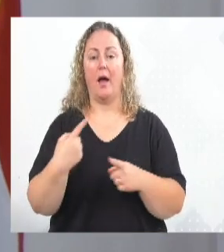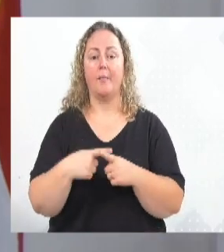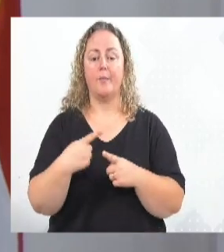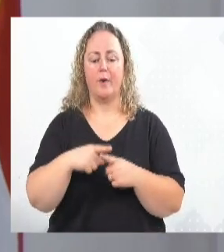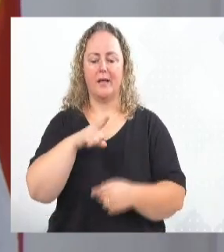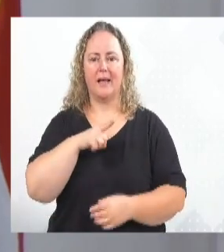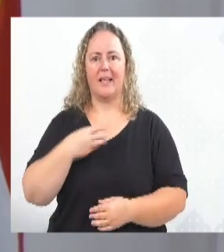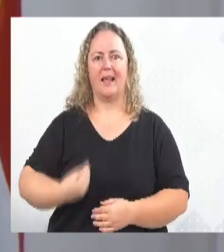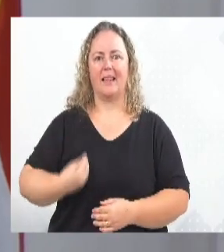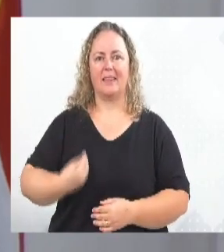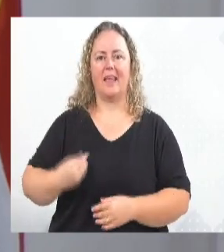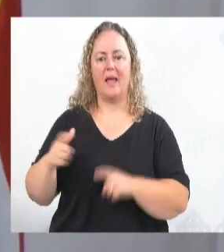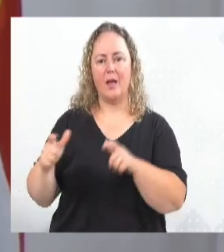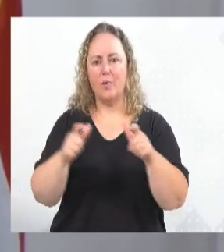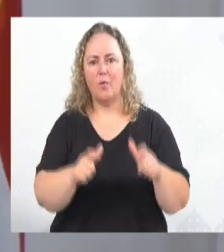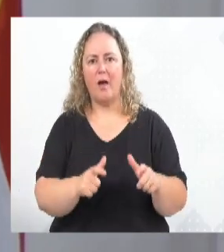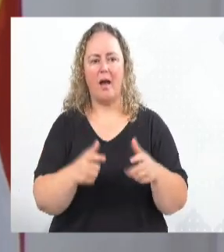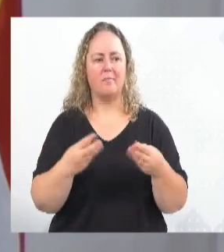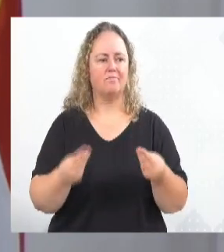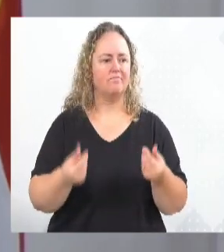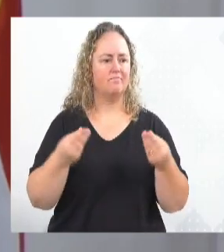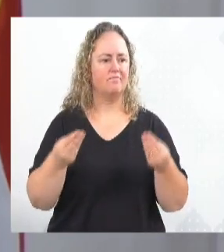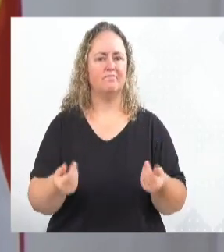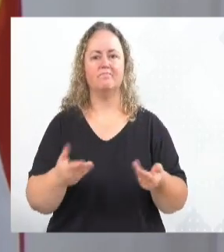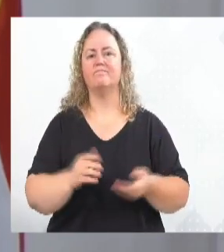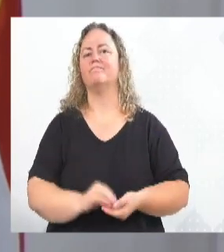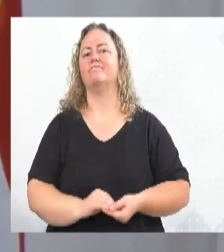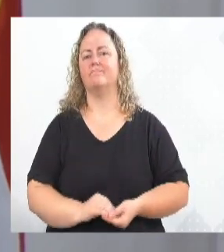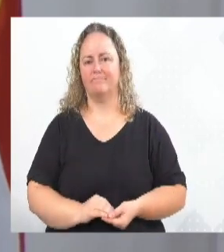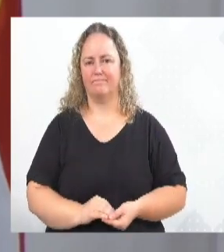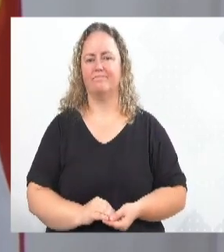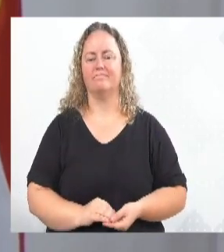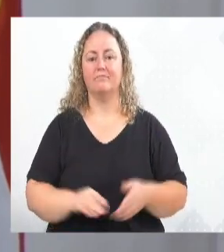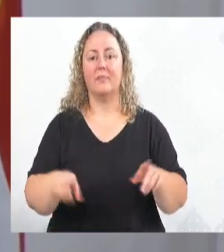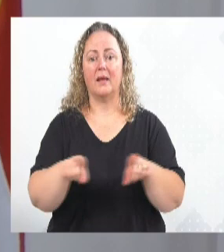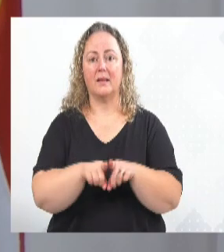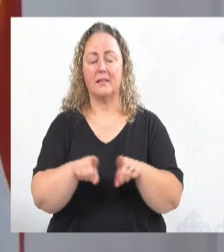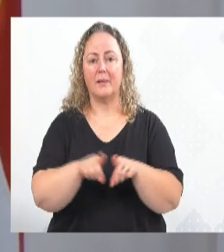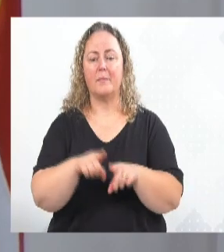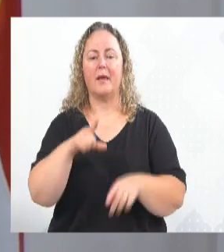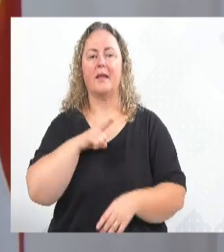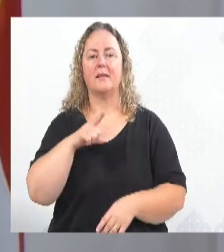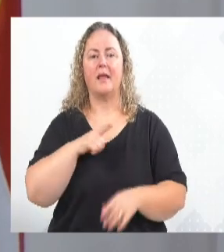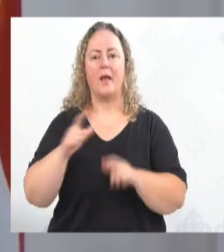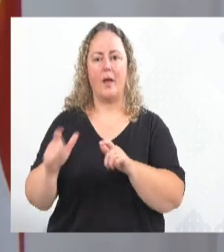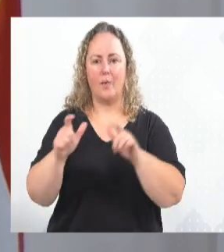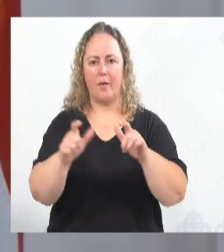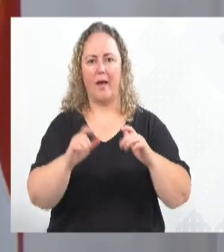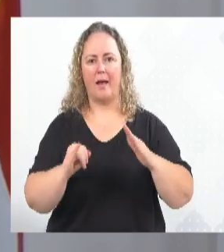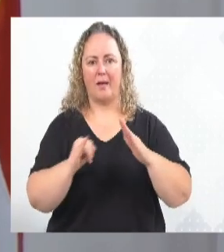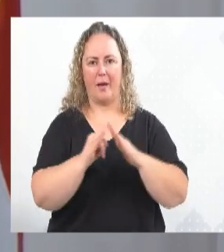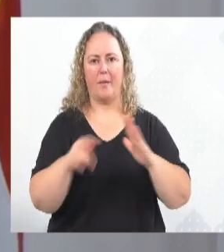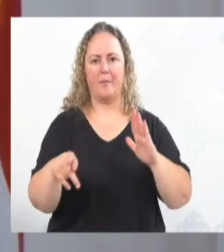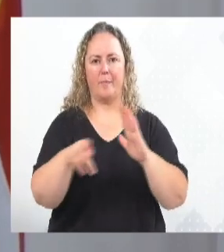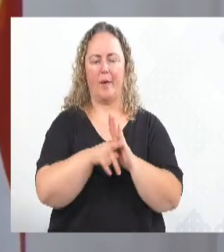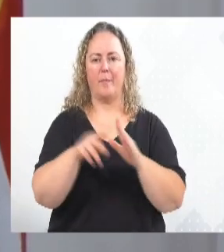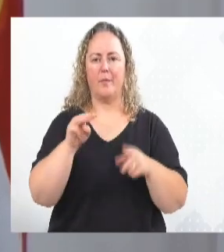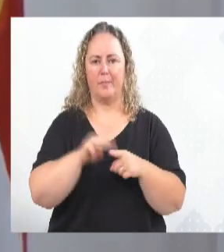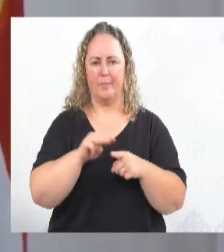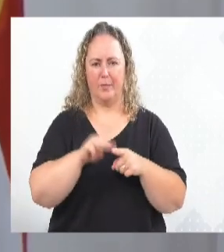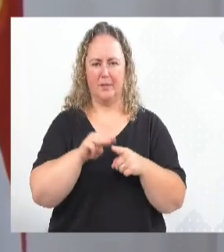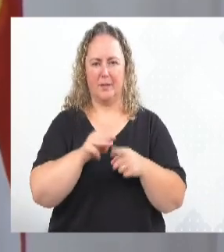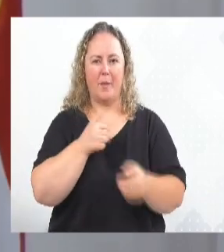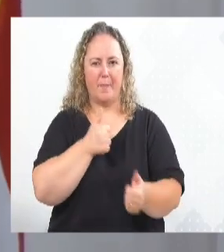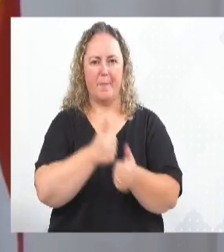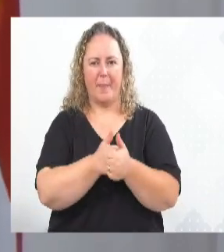espaço sendo desperdiçado. E mais do que espaço sendo desperdiçado, existem imóveis municipais, como é o caso daquele que fica